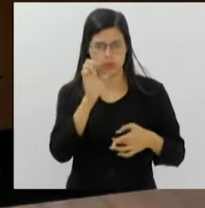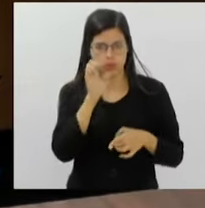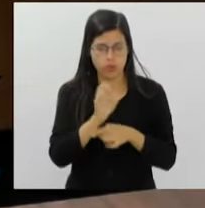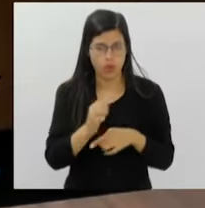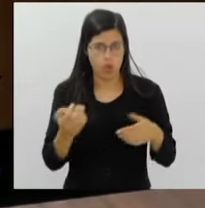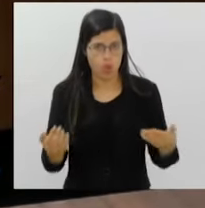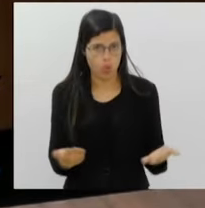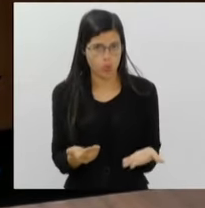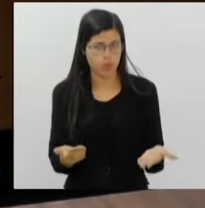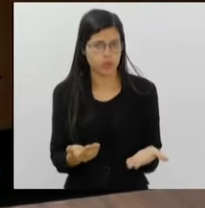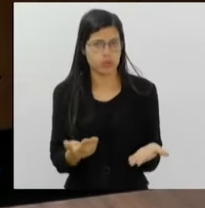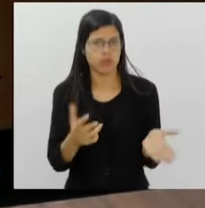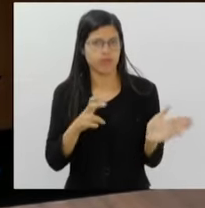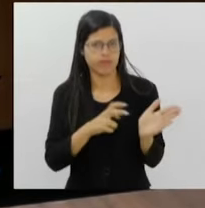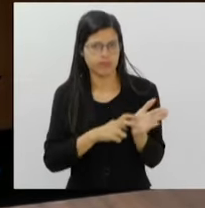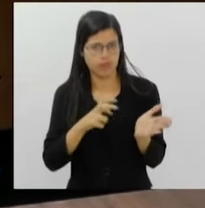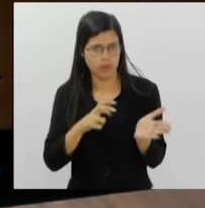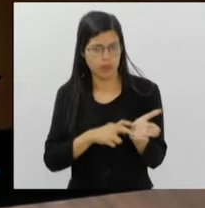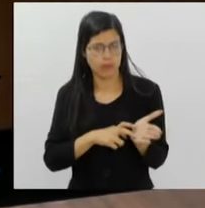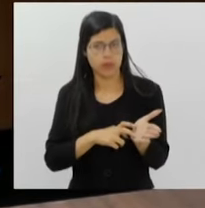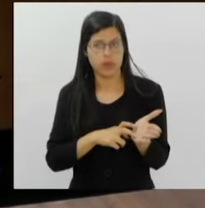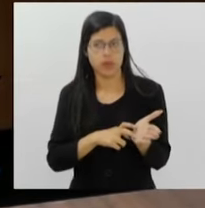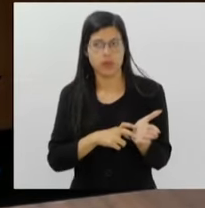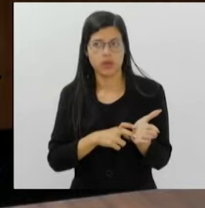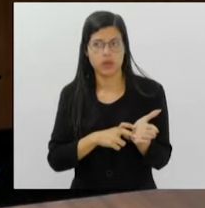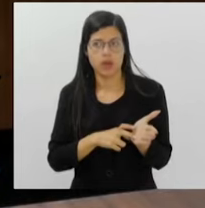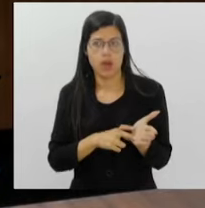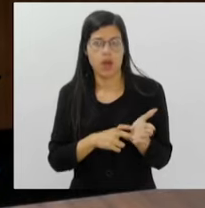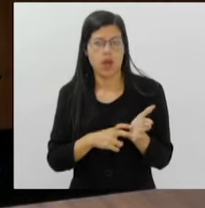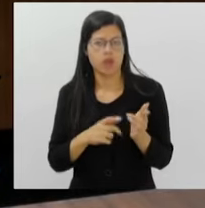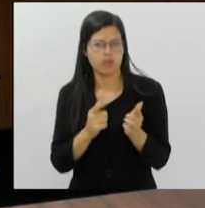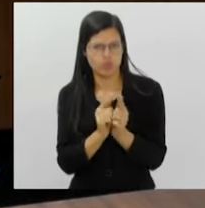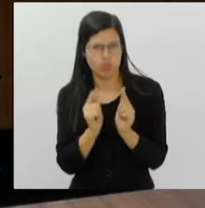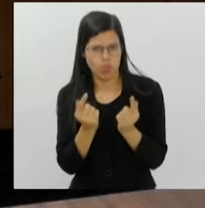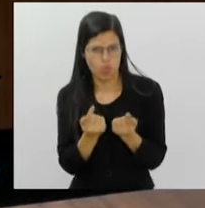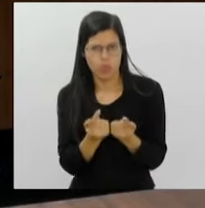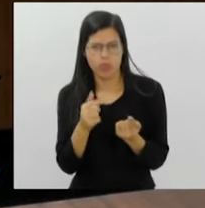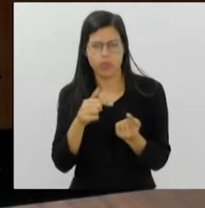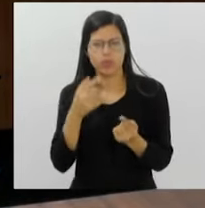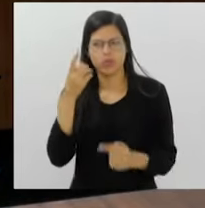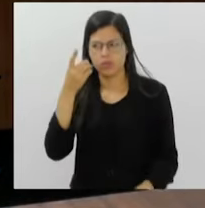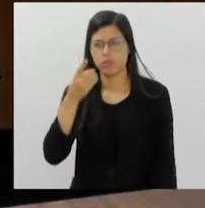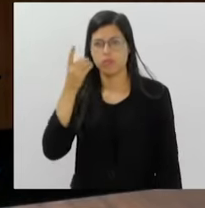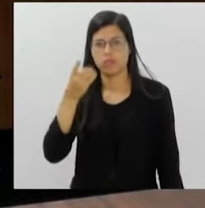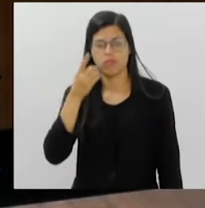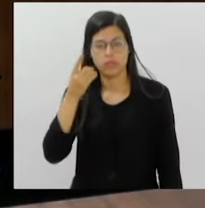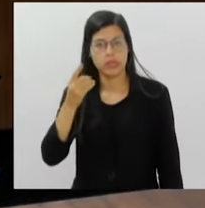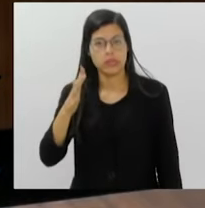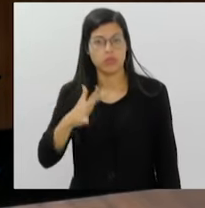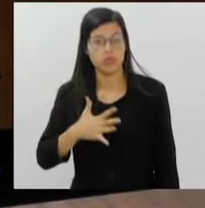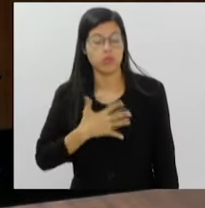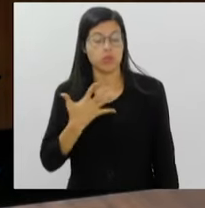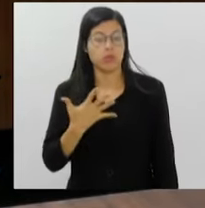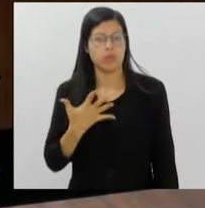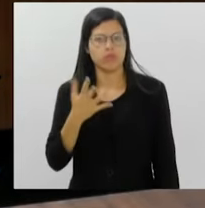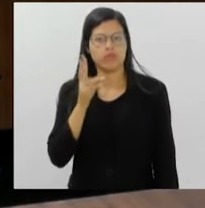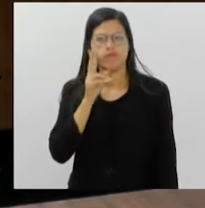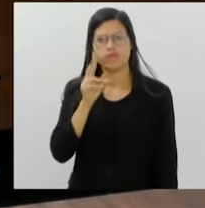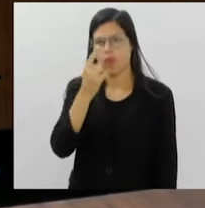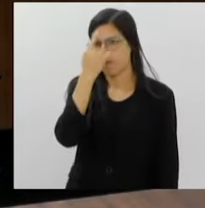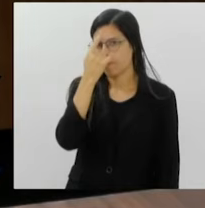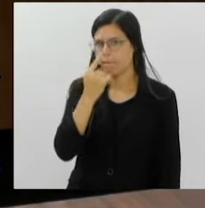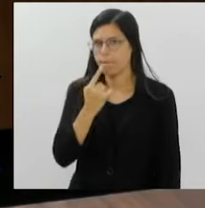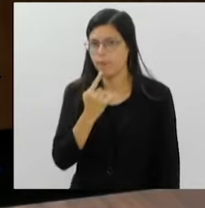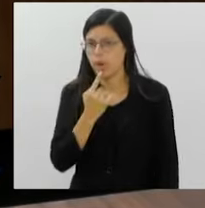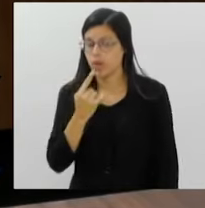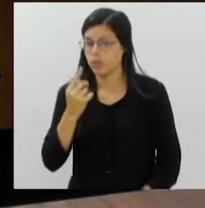manhã, eu sou surpreendido no grupo de deputados, vendo imagens, vídeos,